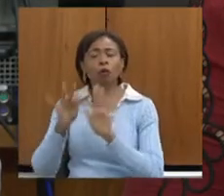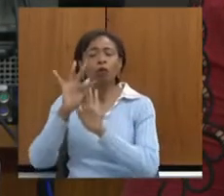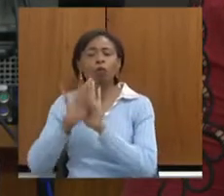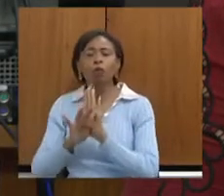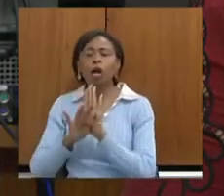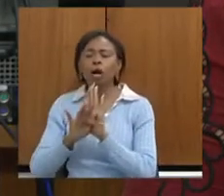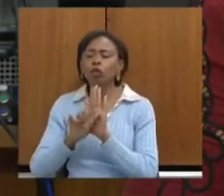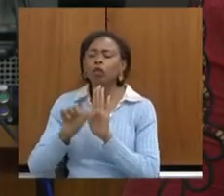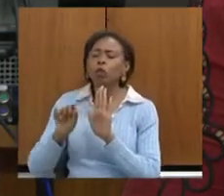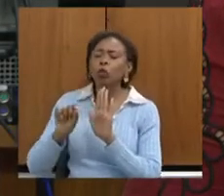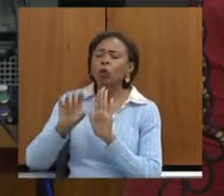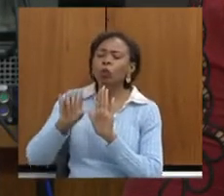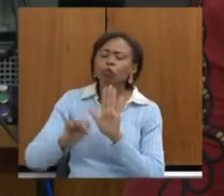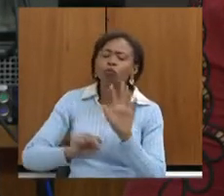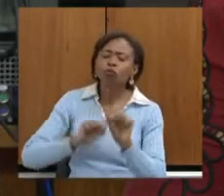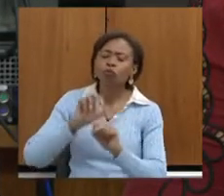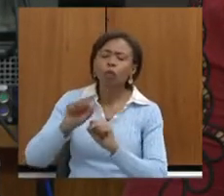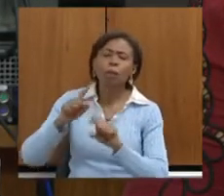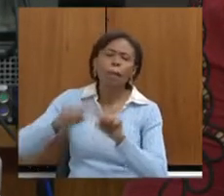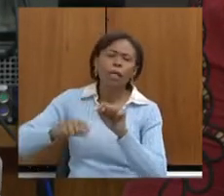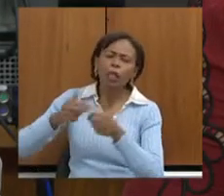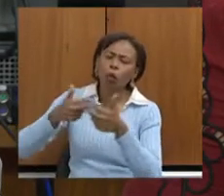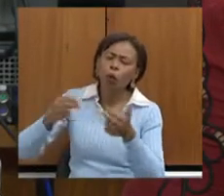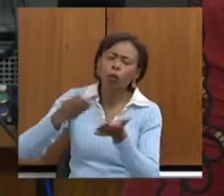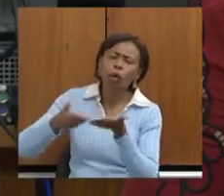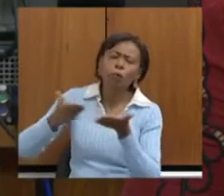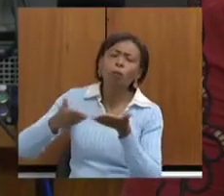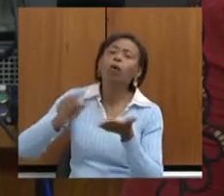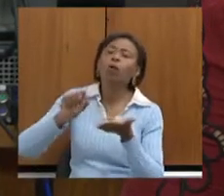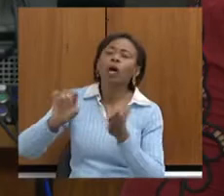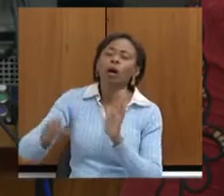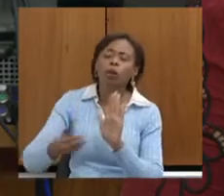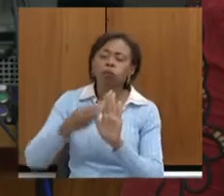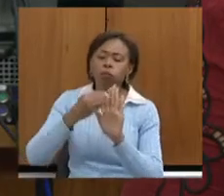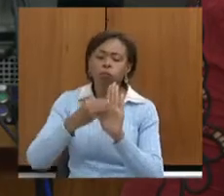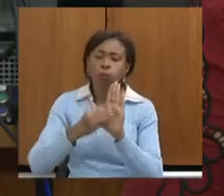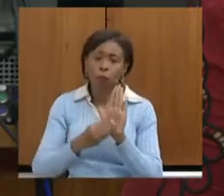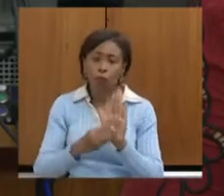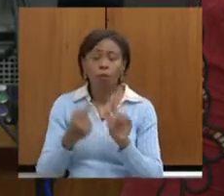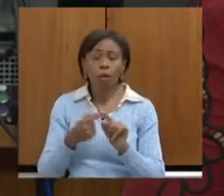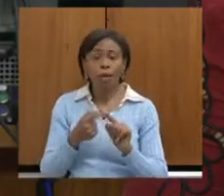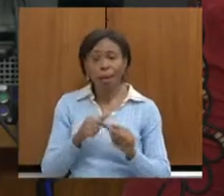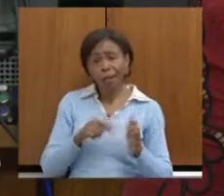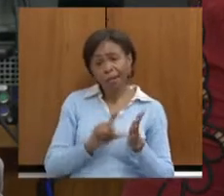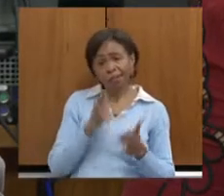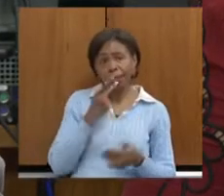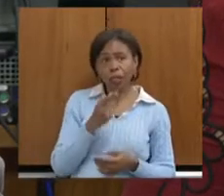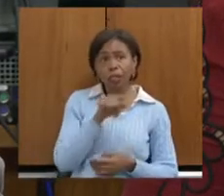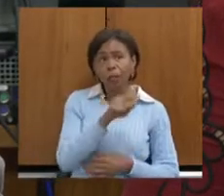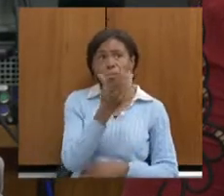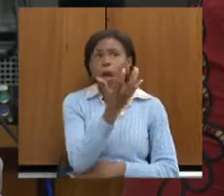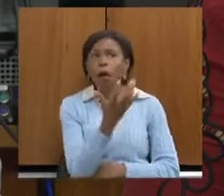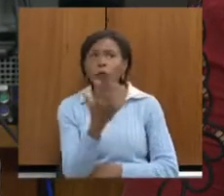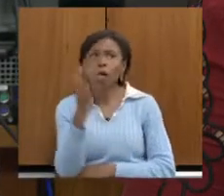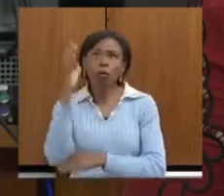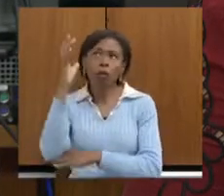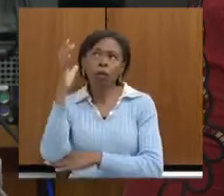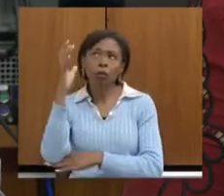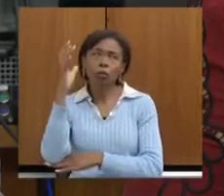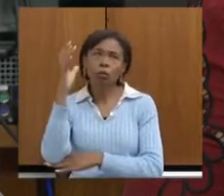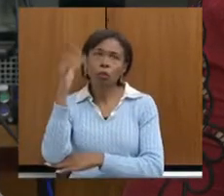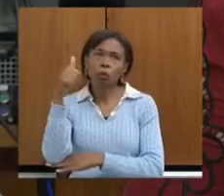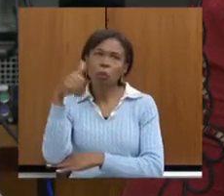ouvir eles que perderam tem material né o que de fato lá tinha muita coisa para senhora um pé de jabuticaba de mais de